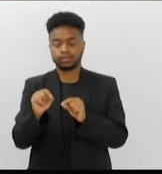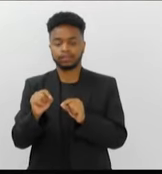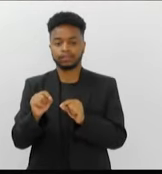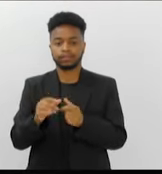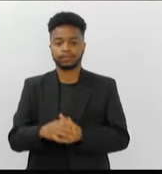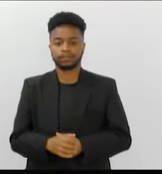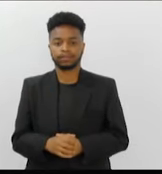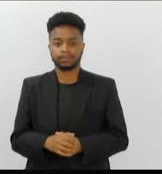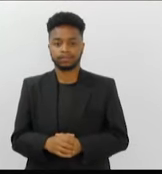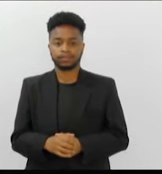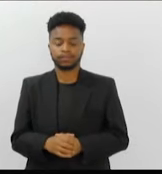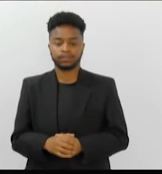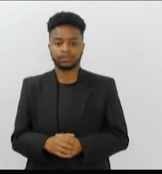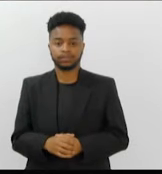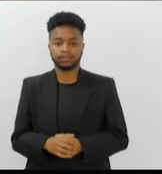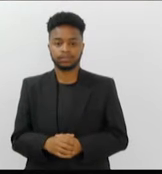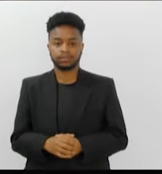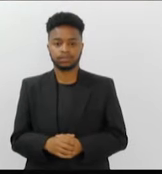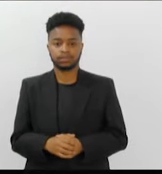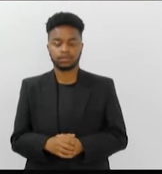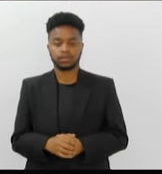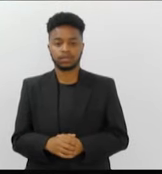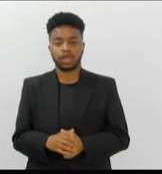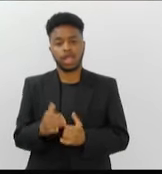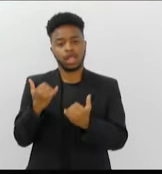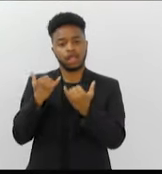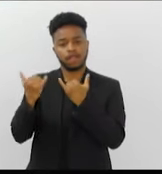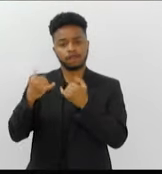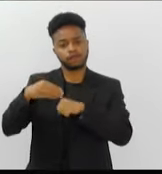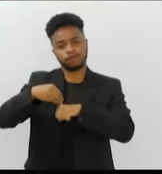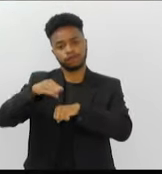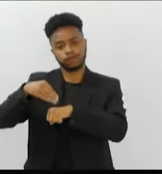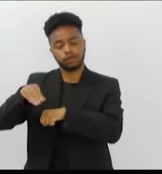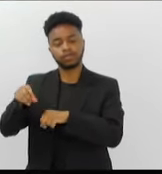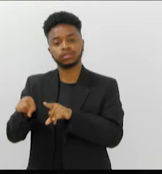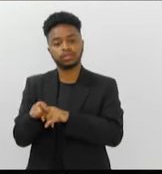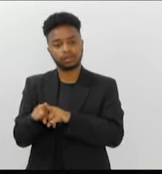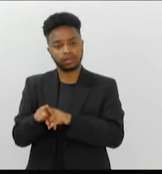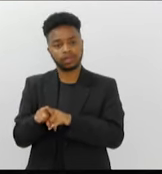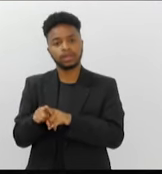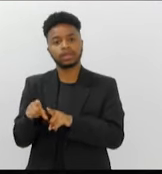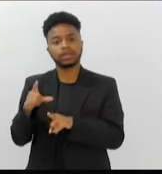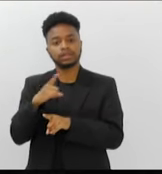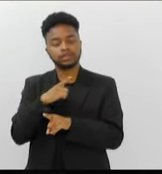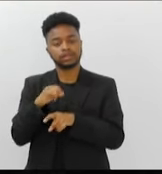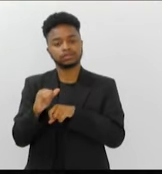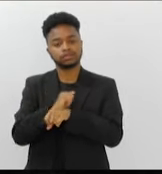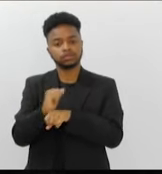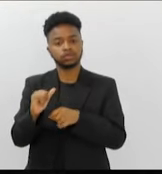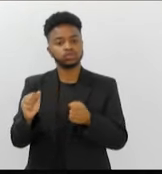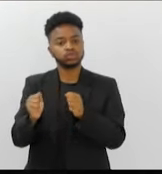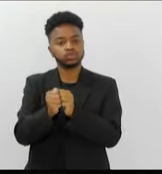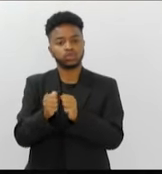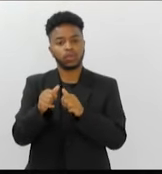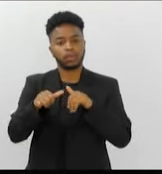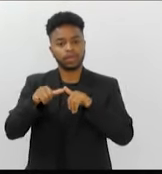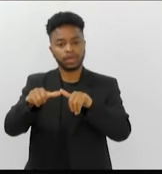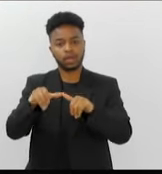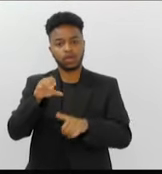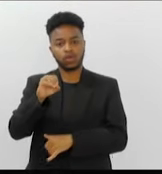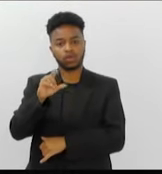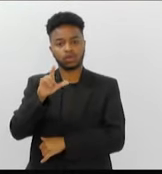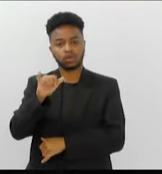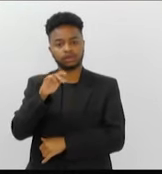considerando, conforme noticiado, há também um esquema junto ao mercado Oliveira, onde